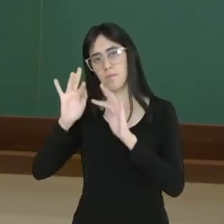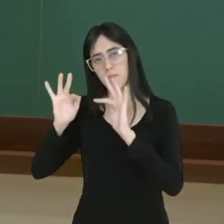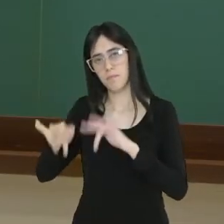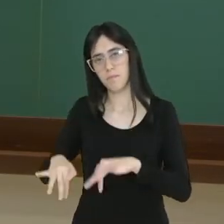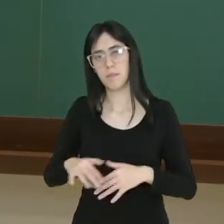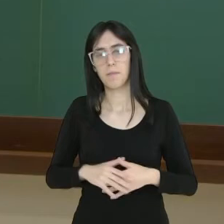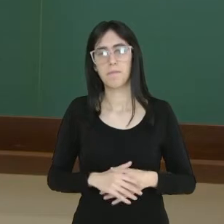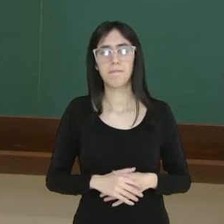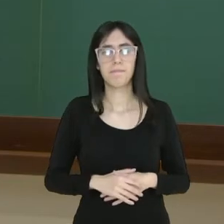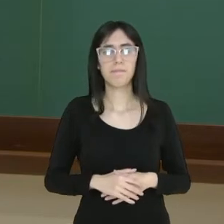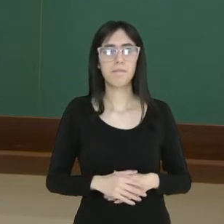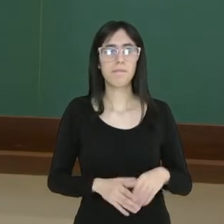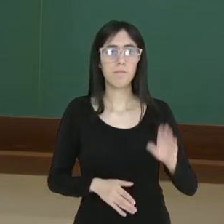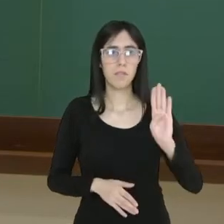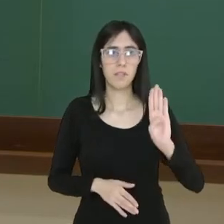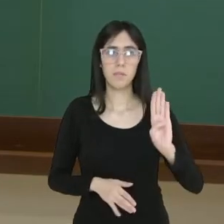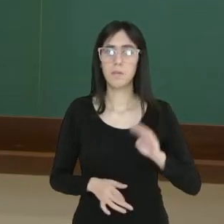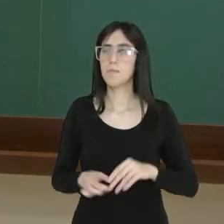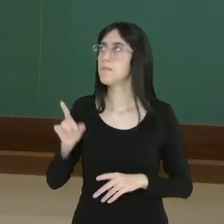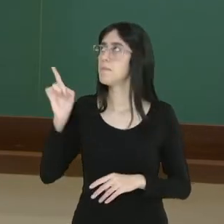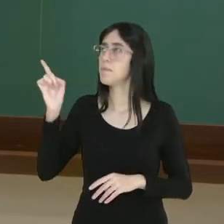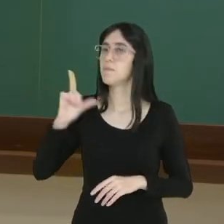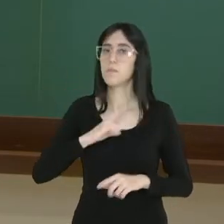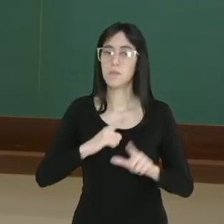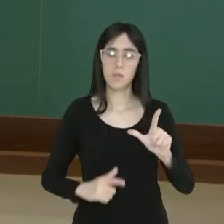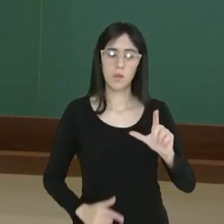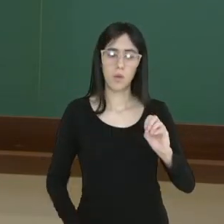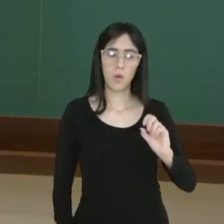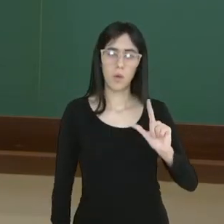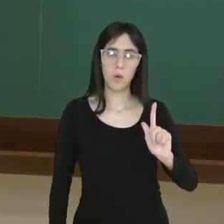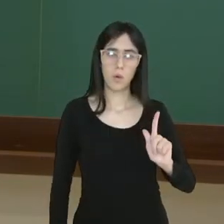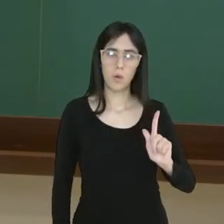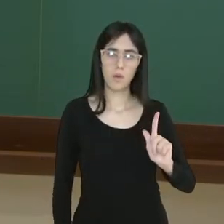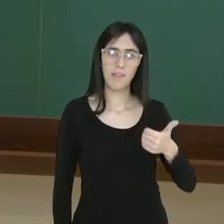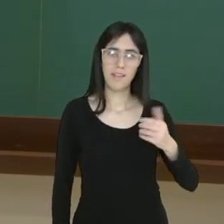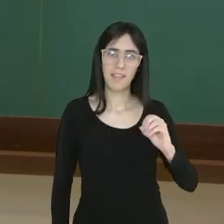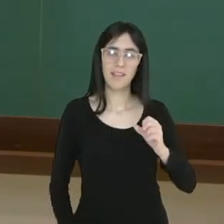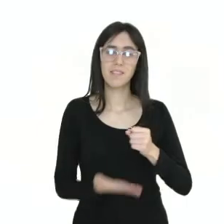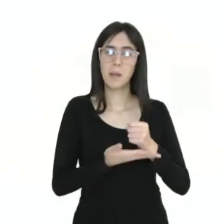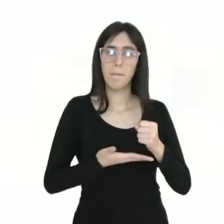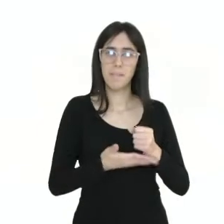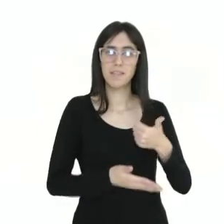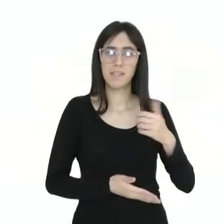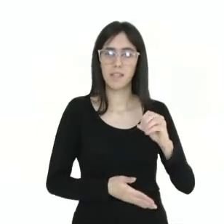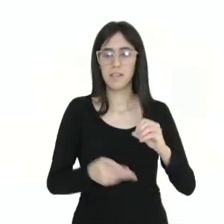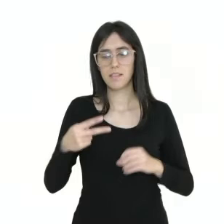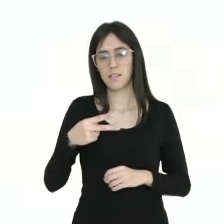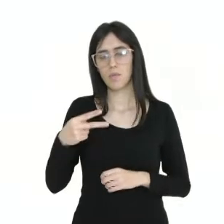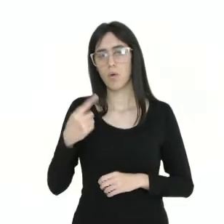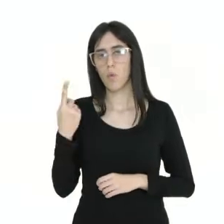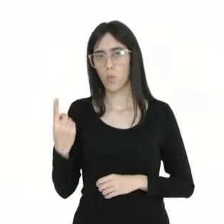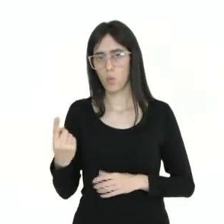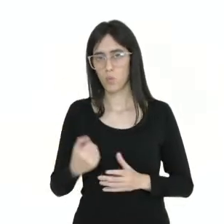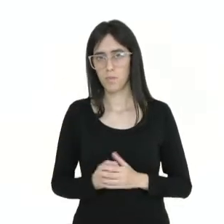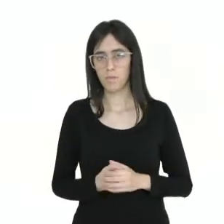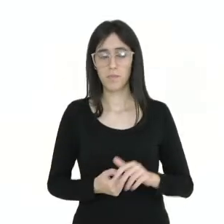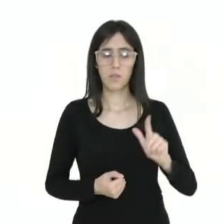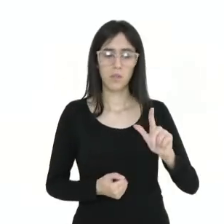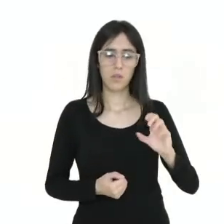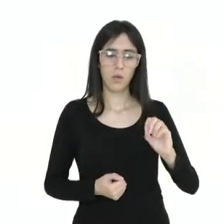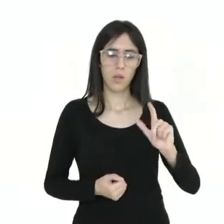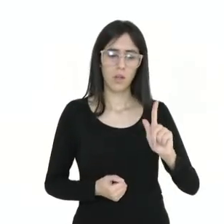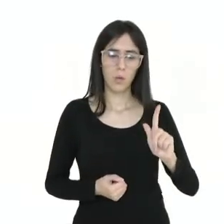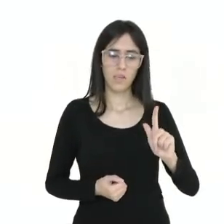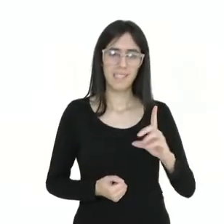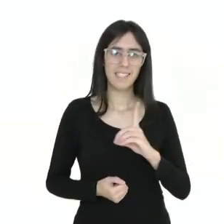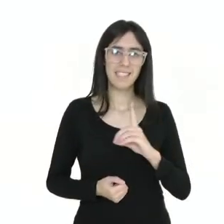Letra B. Considerando log de 10 na base 10 igual a 1 e log de 100.000